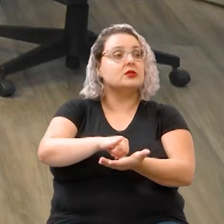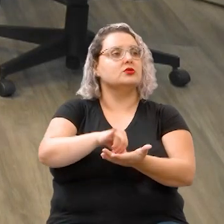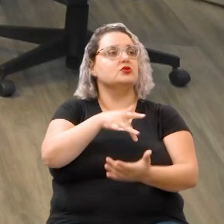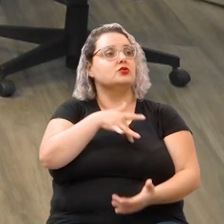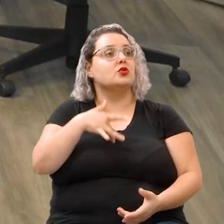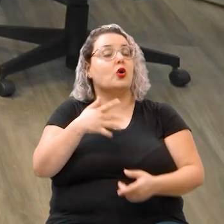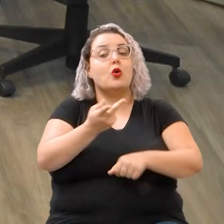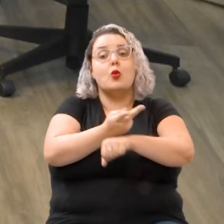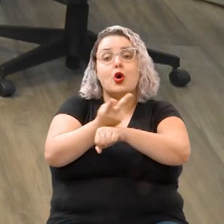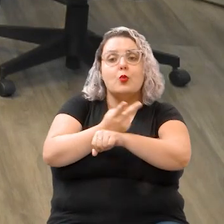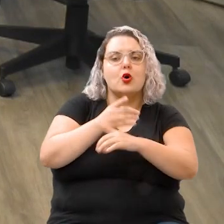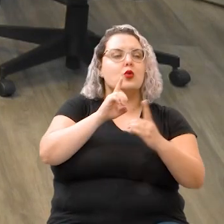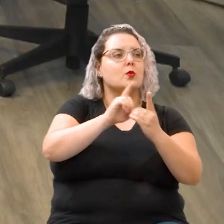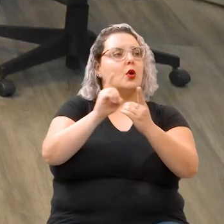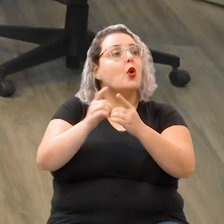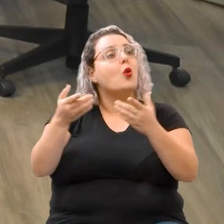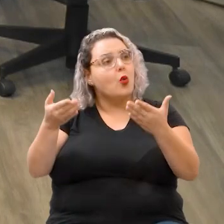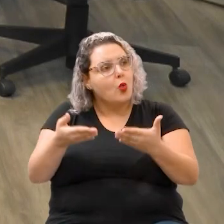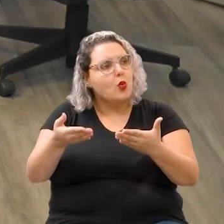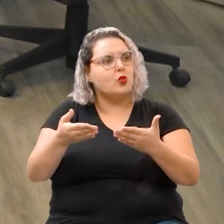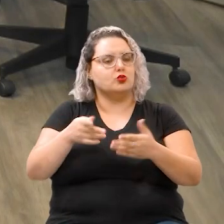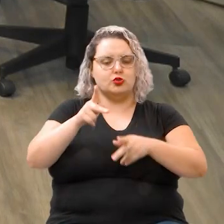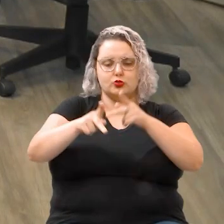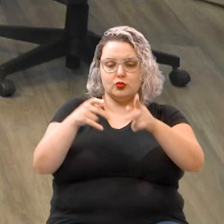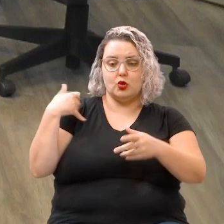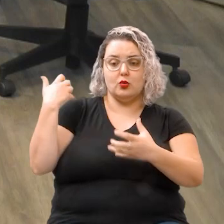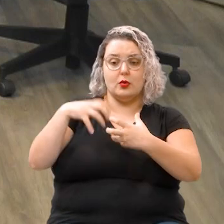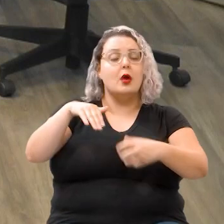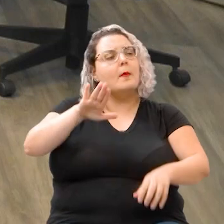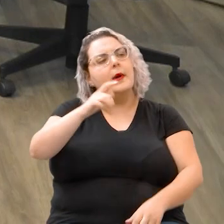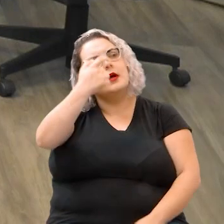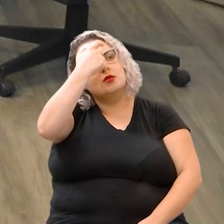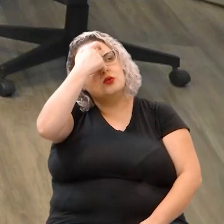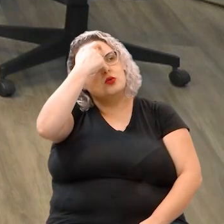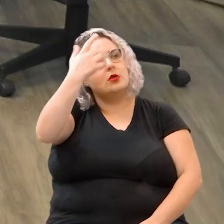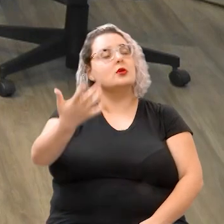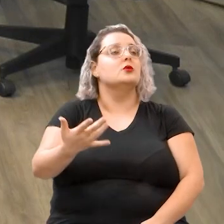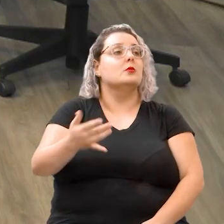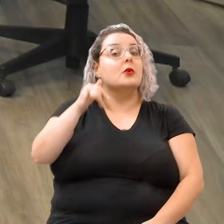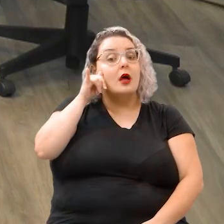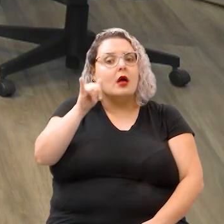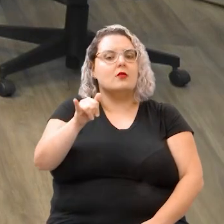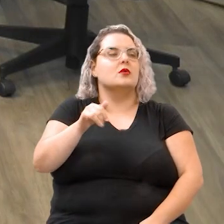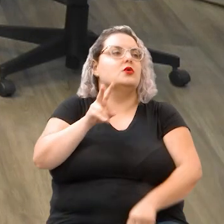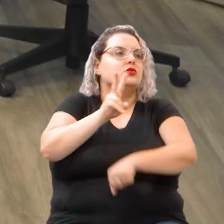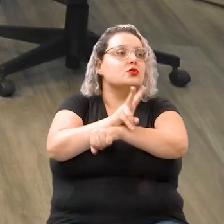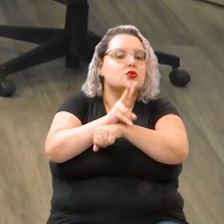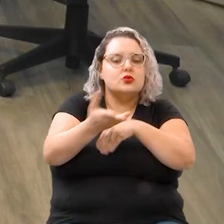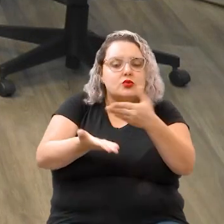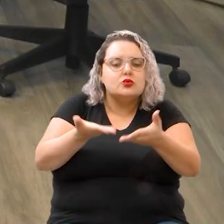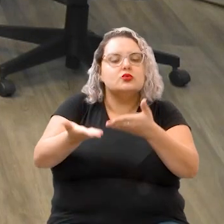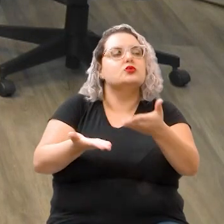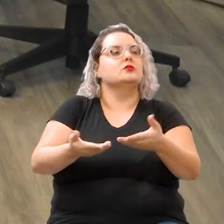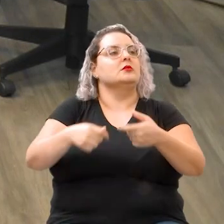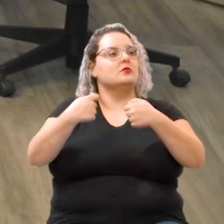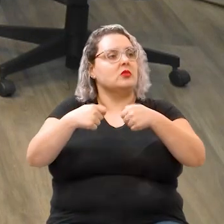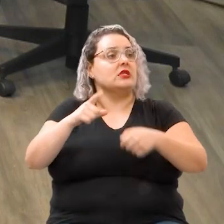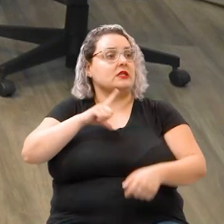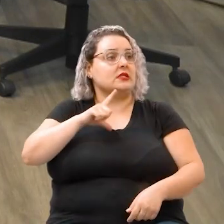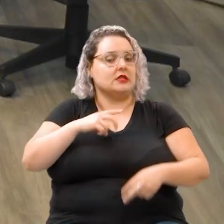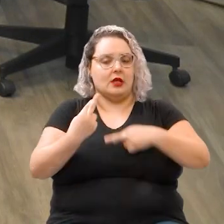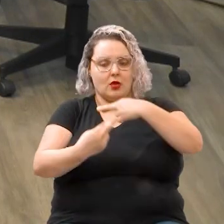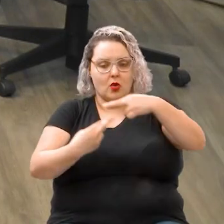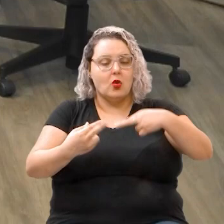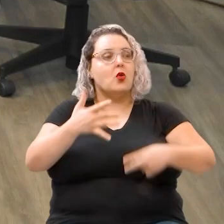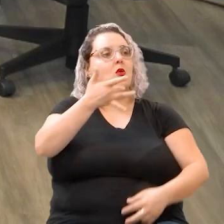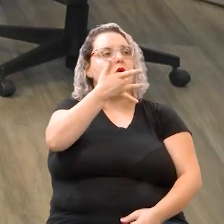atendimento? Ou hoje a população idosa está mais consciente também sobre a prevenção e os cuidados que devem ter em relação